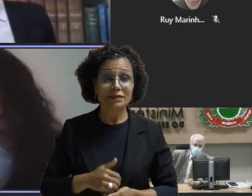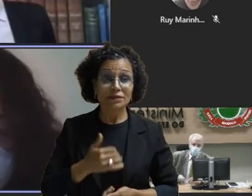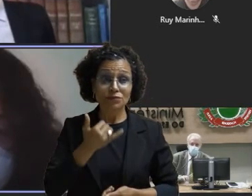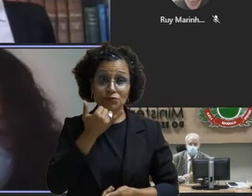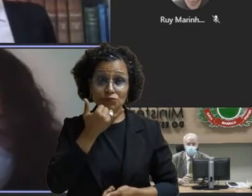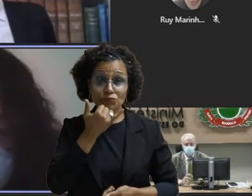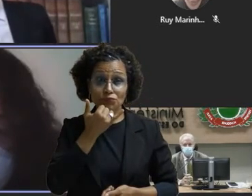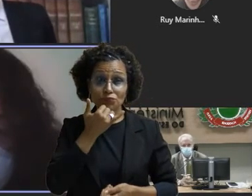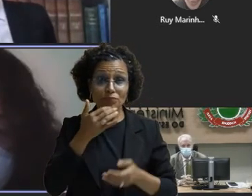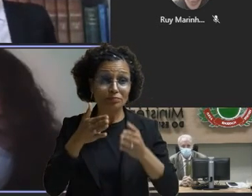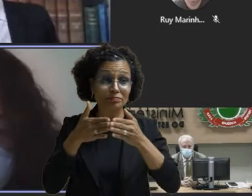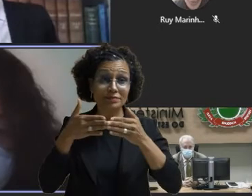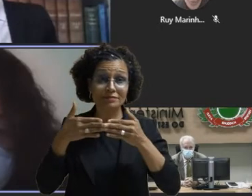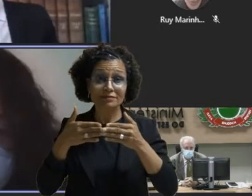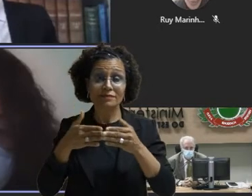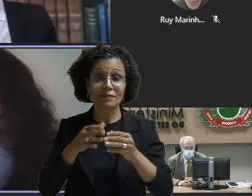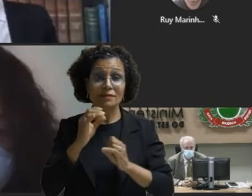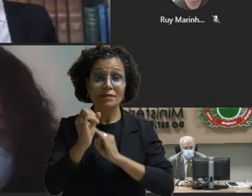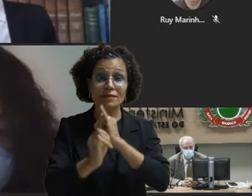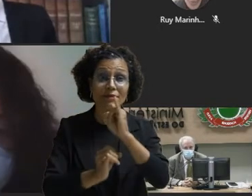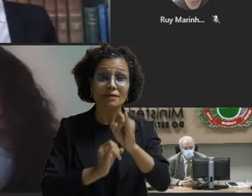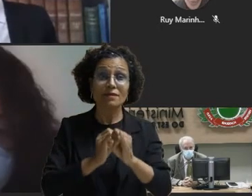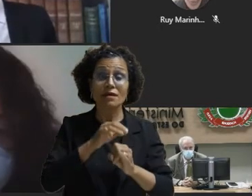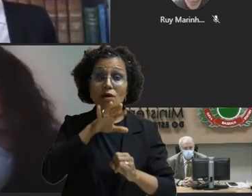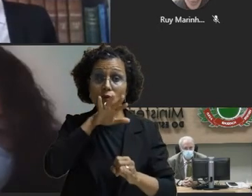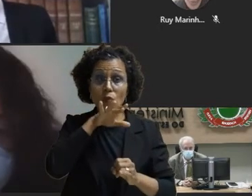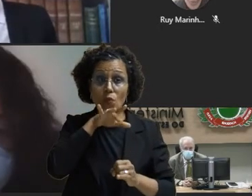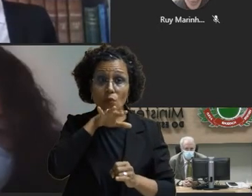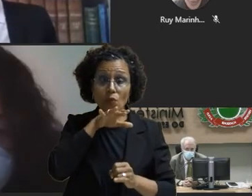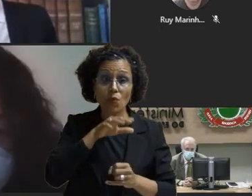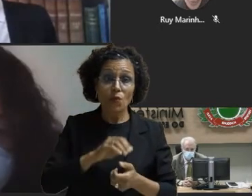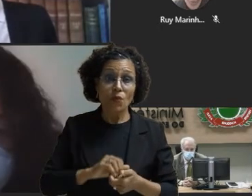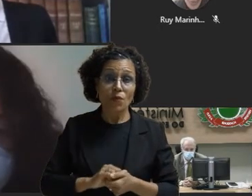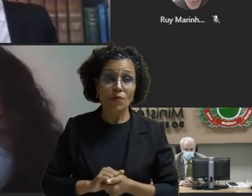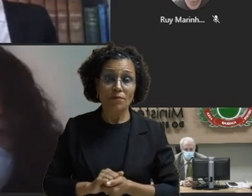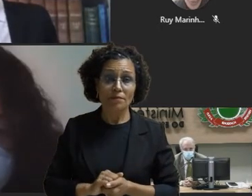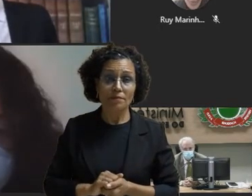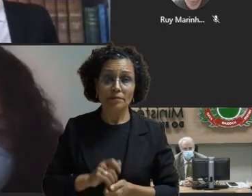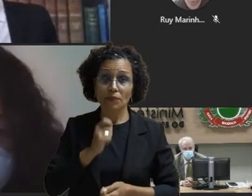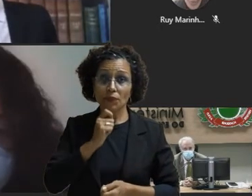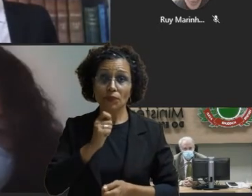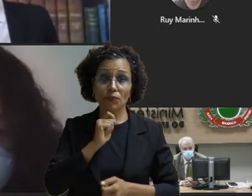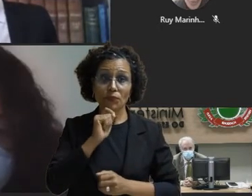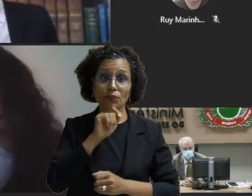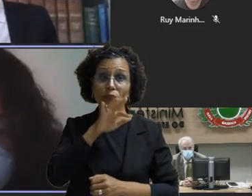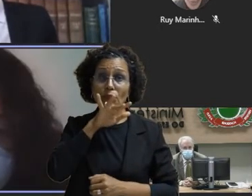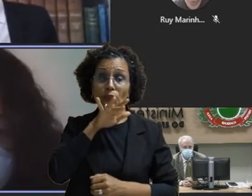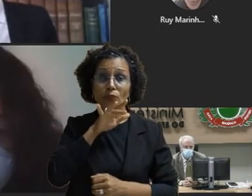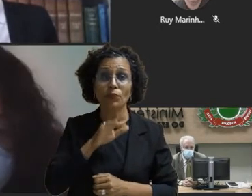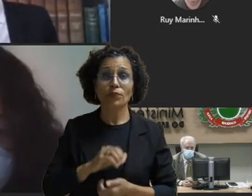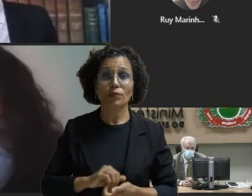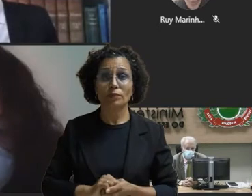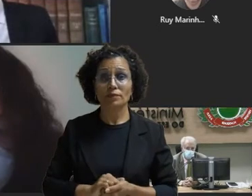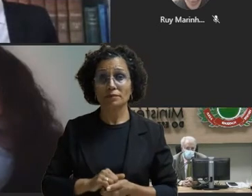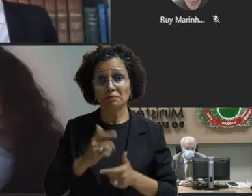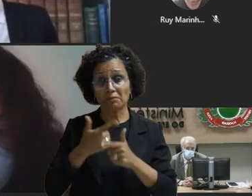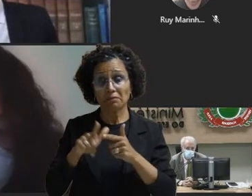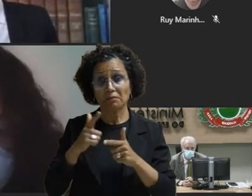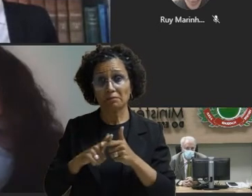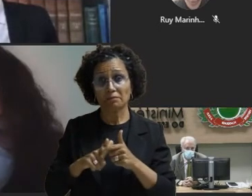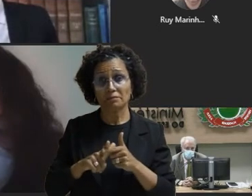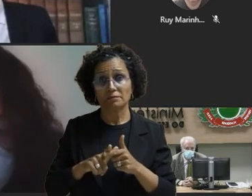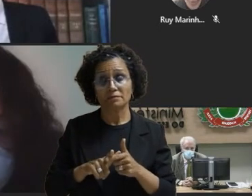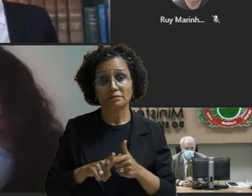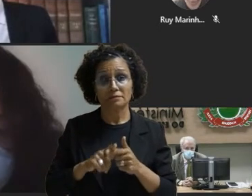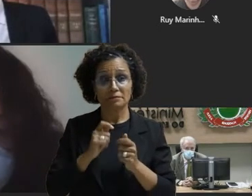Então, todos estão de acordo, né? Perfeitamente. Eu passo agora ao doutor Flávio César Facone. Senhor presidente, salvo